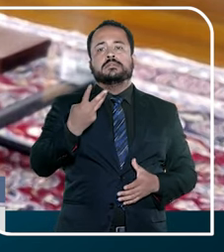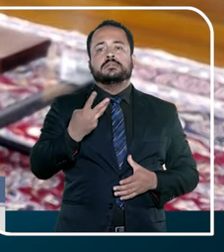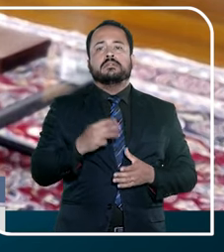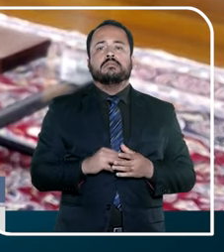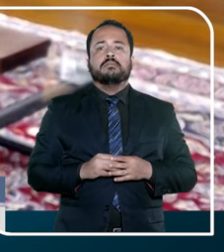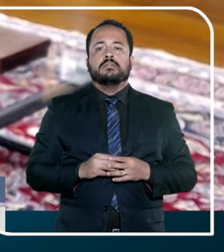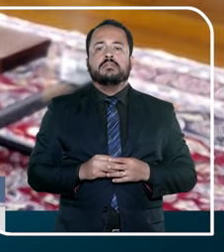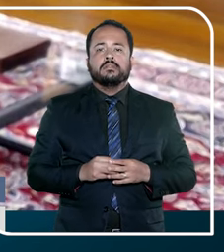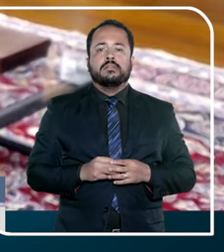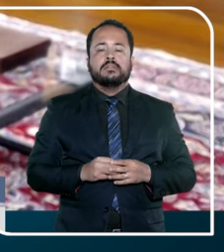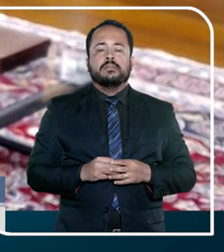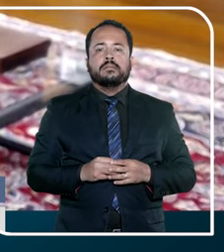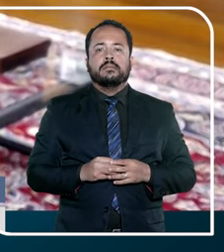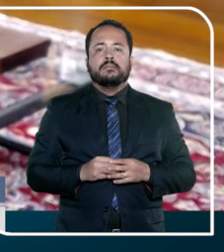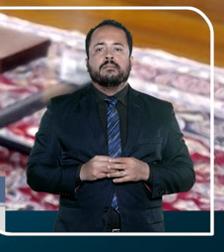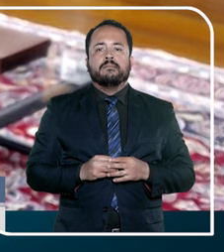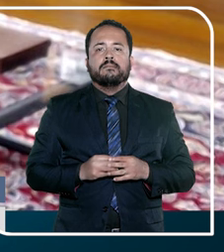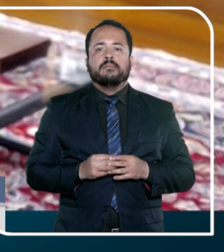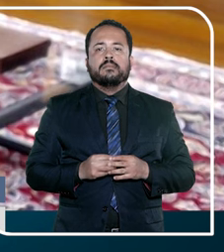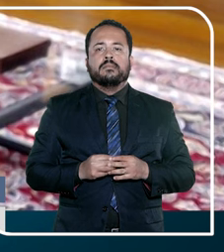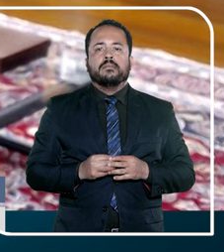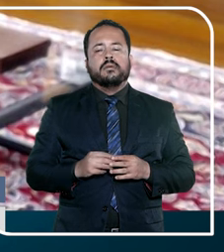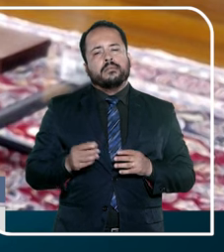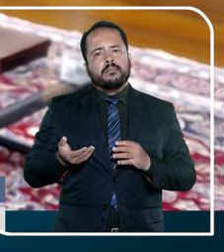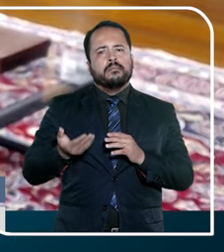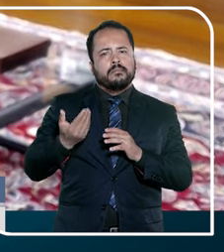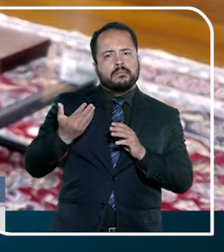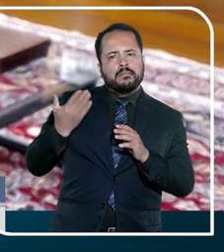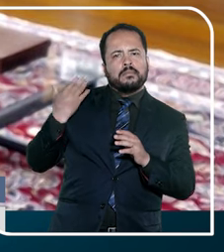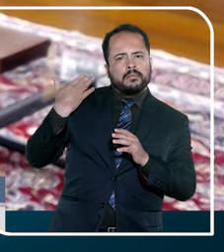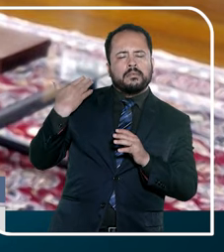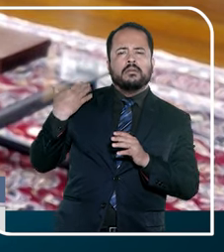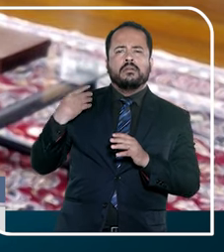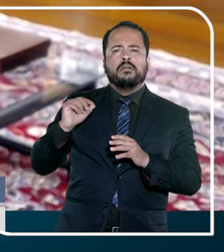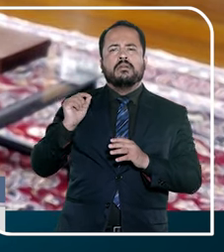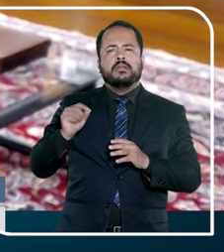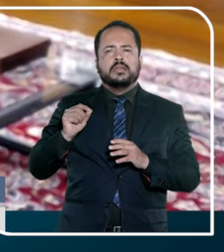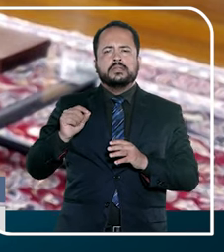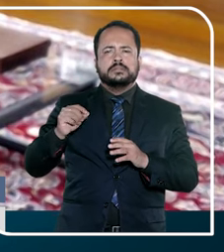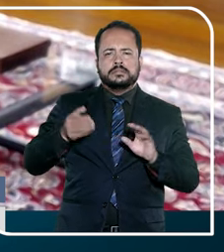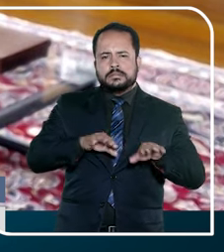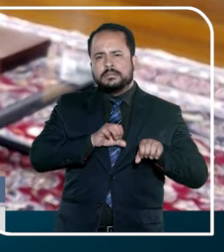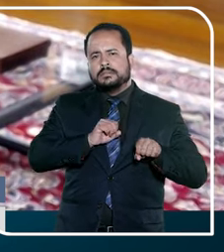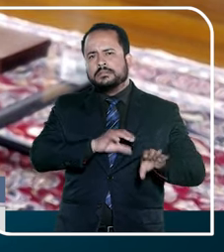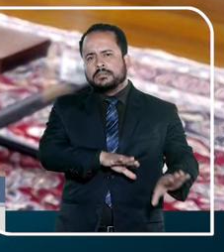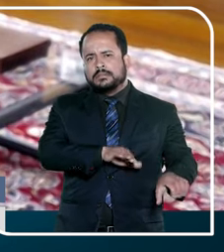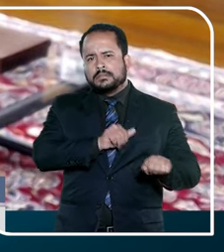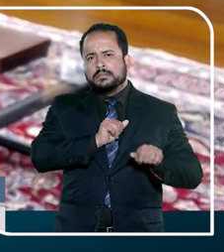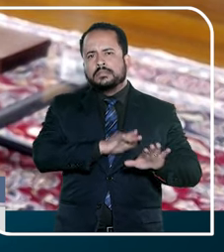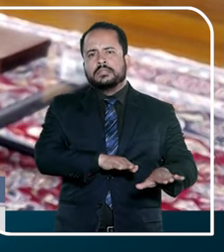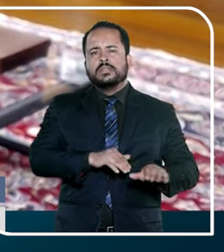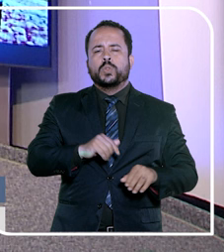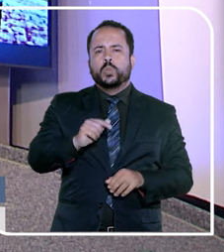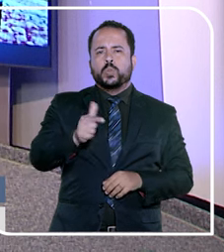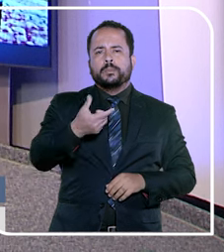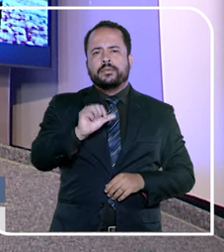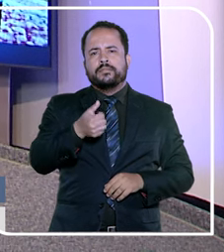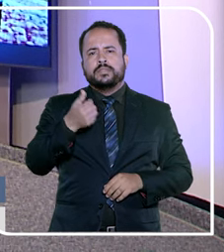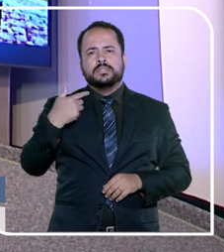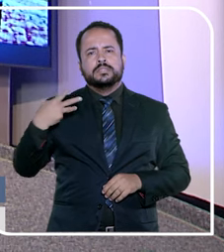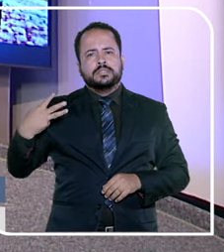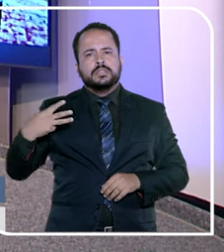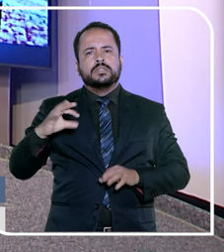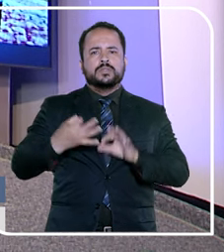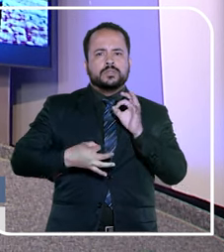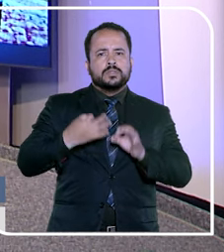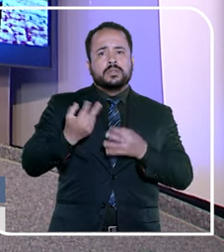relativamente há pouco tempo foi em em setembro de 2023 no julgamento do recurso